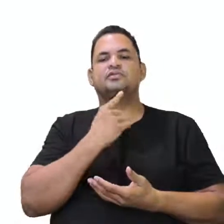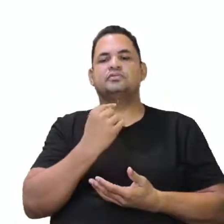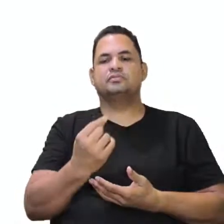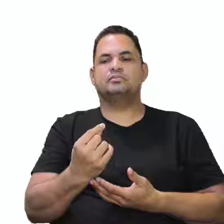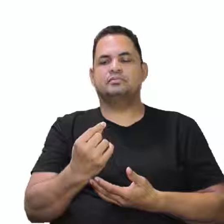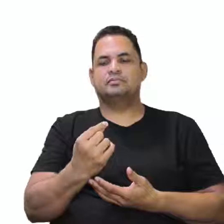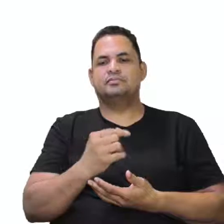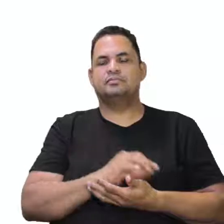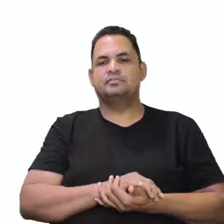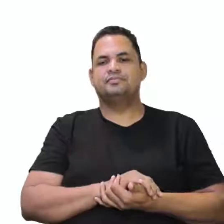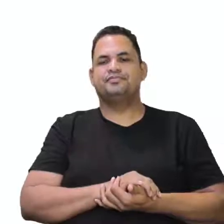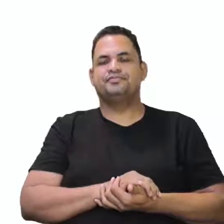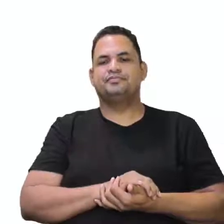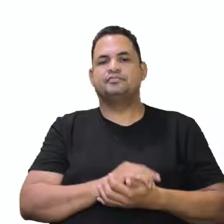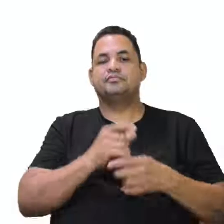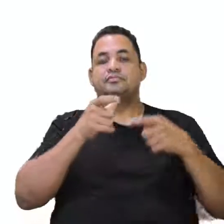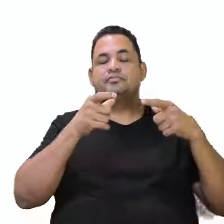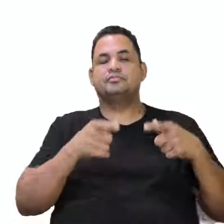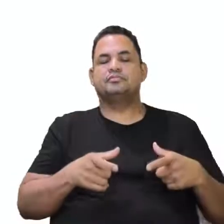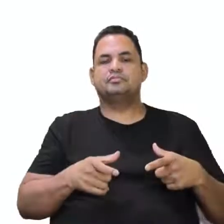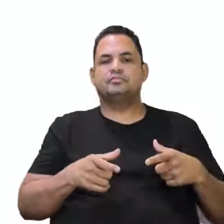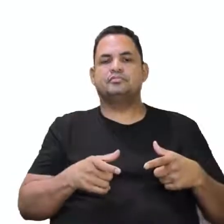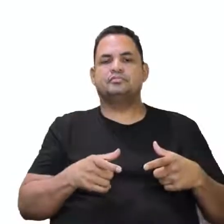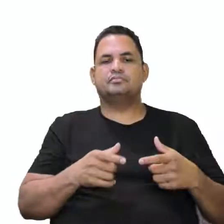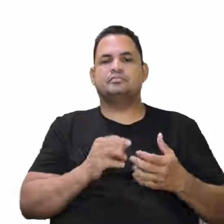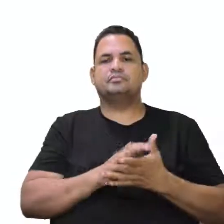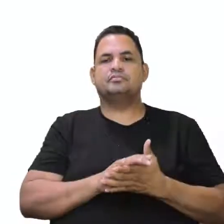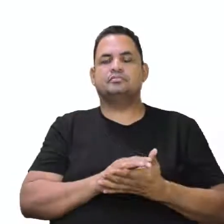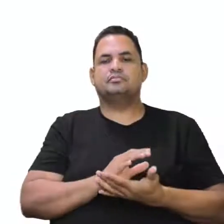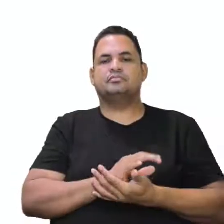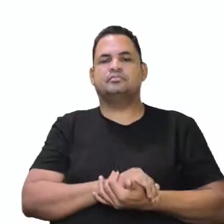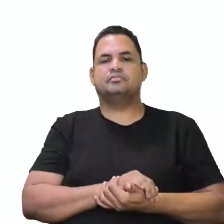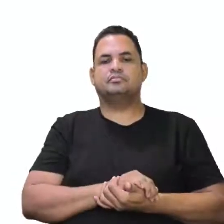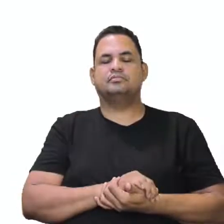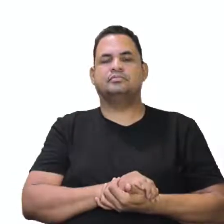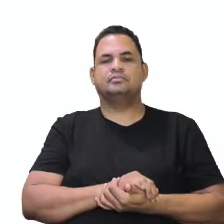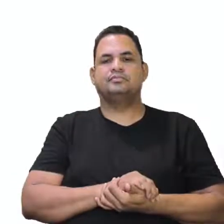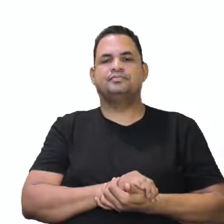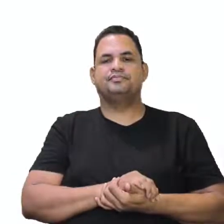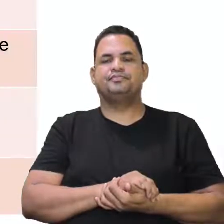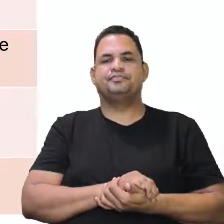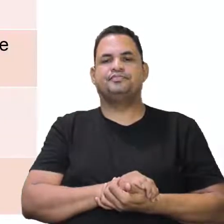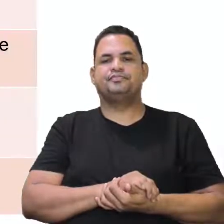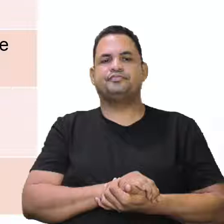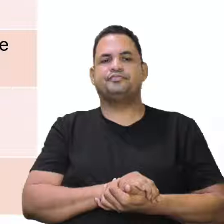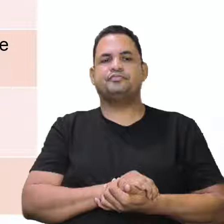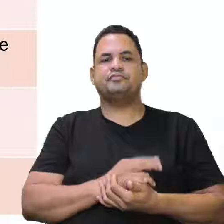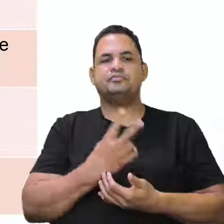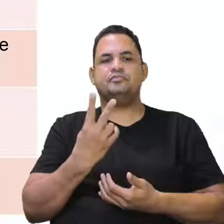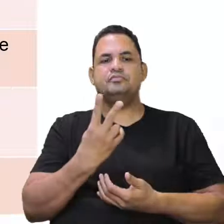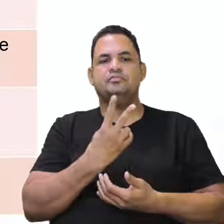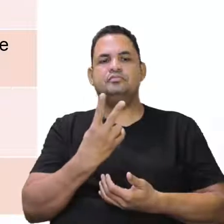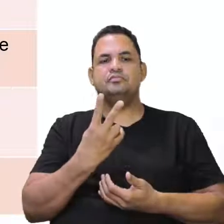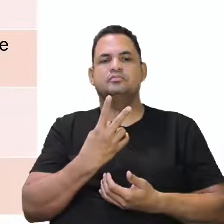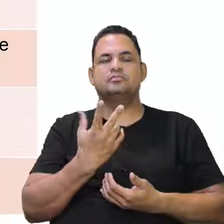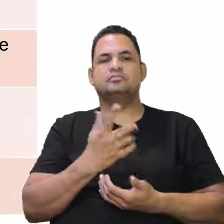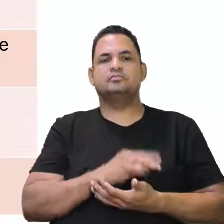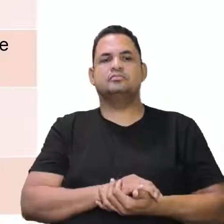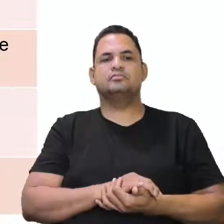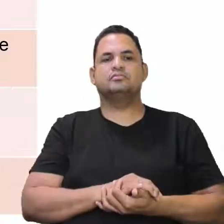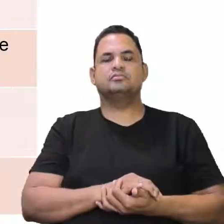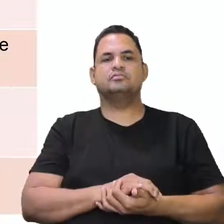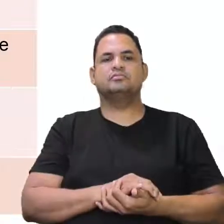Que significa onde e aonde. Então, where vai ser usado nesse contexto de